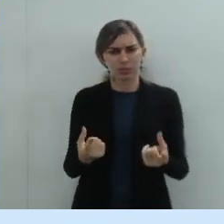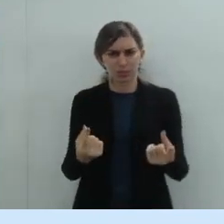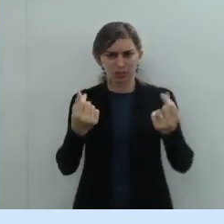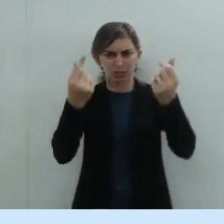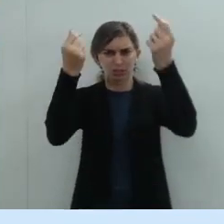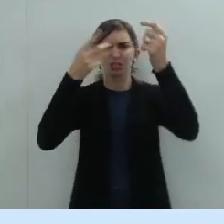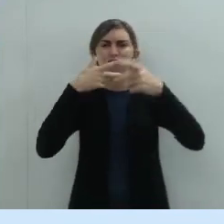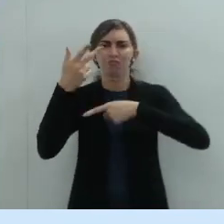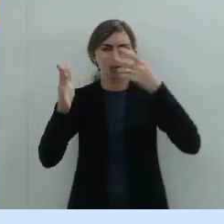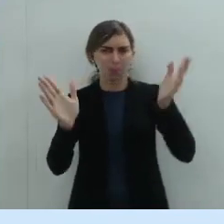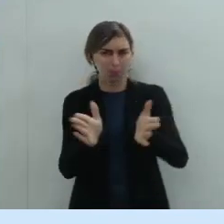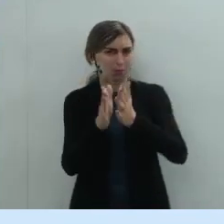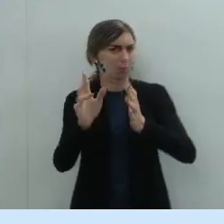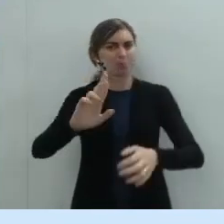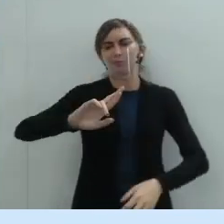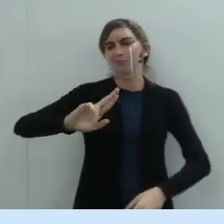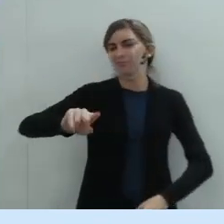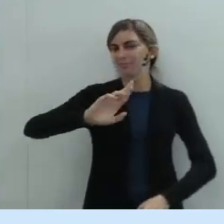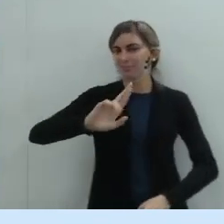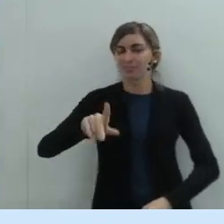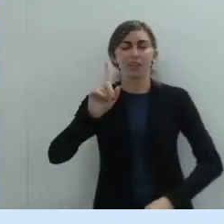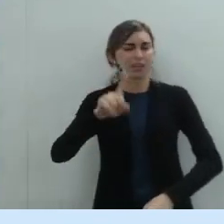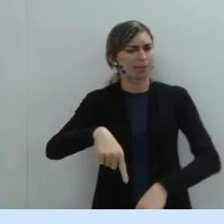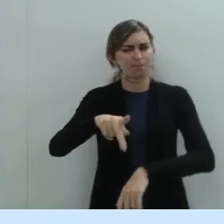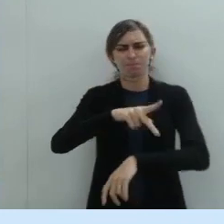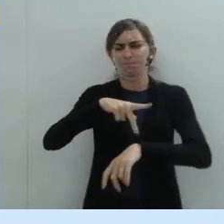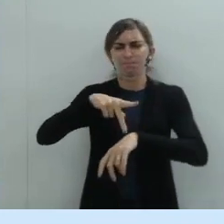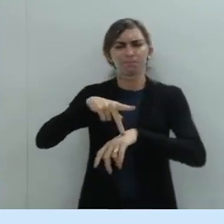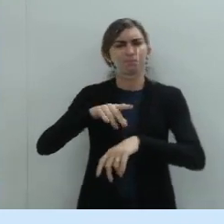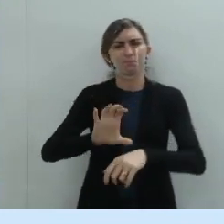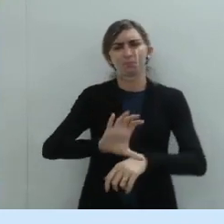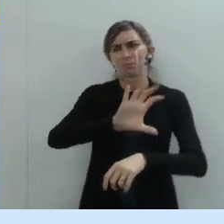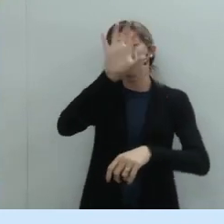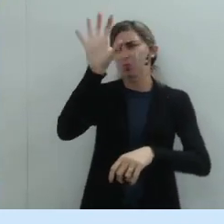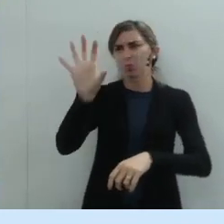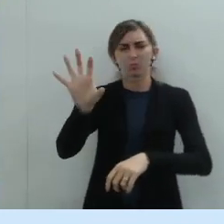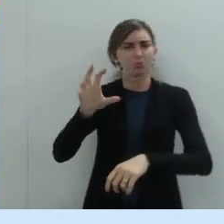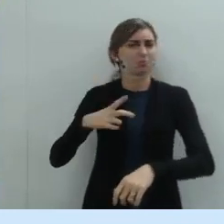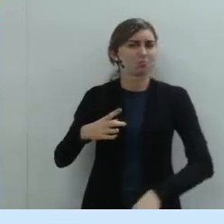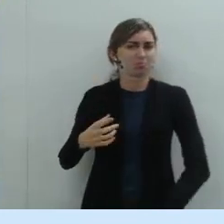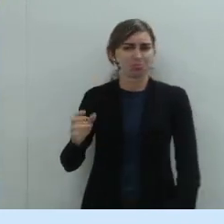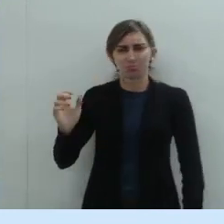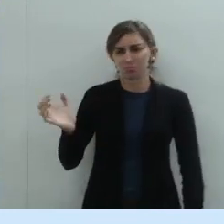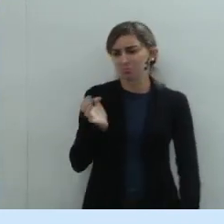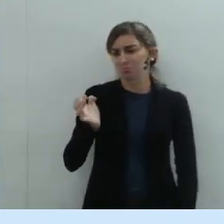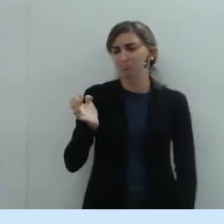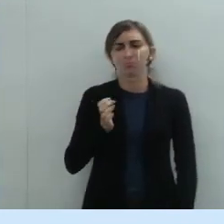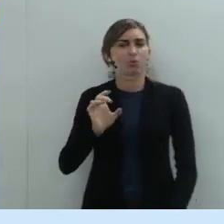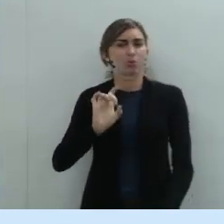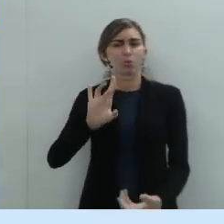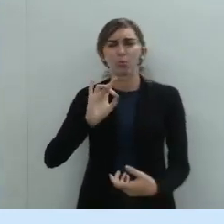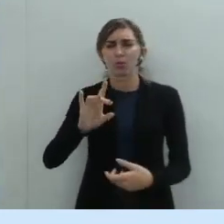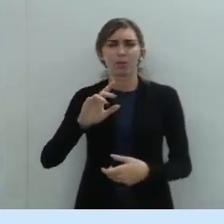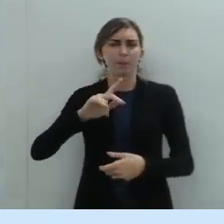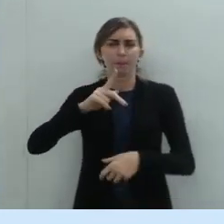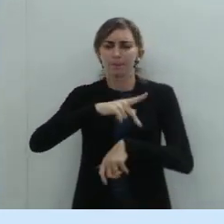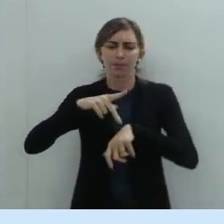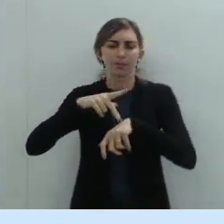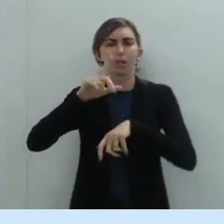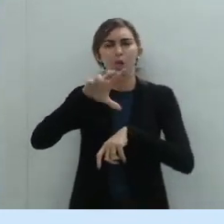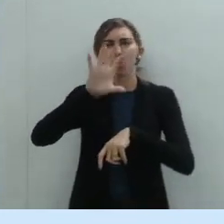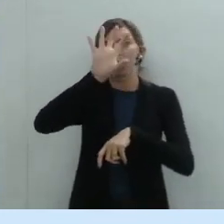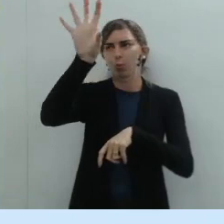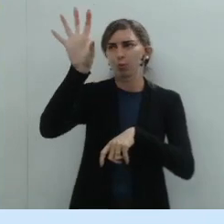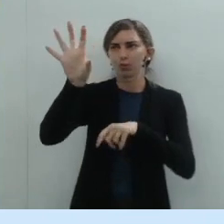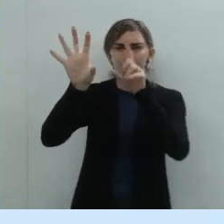é pobre está errada. A África é um continente maravilhoso. A gente tem que entender que a África não é um país, é um continente,